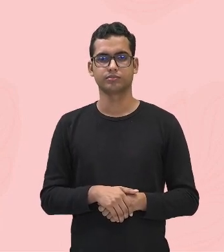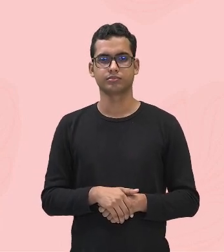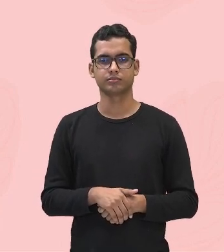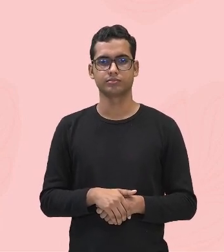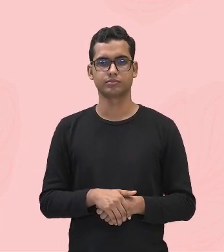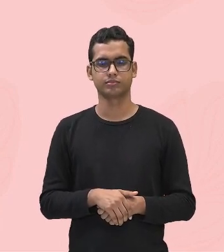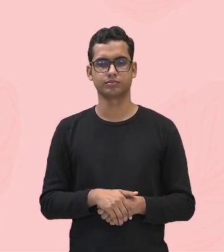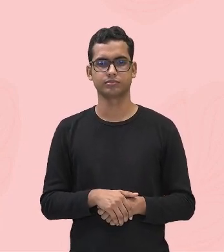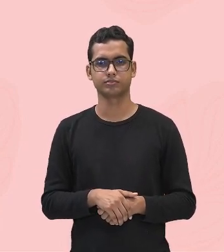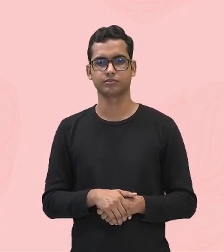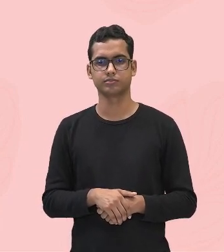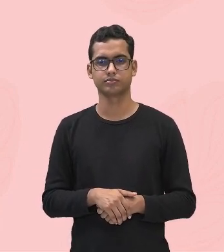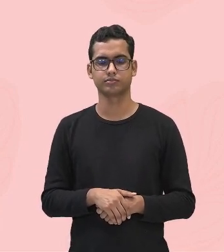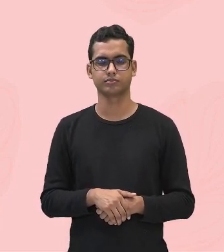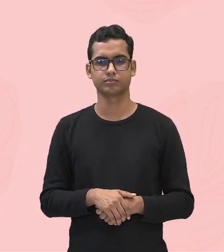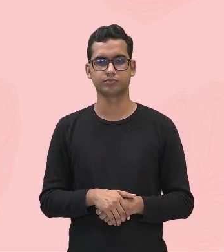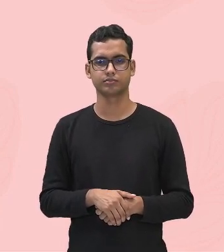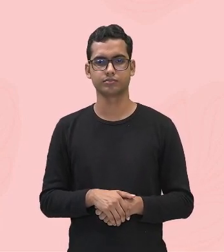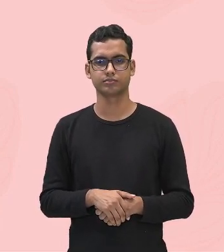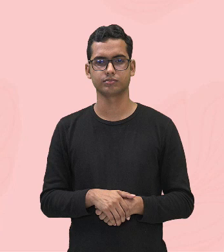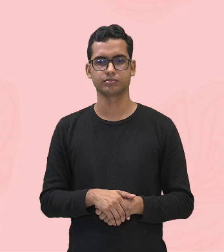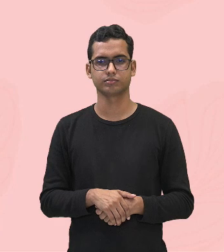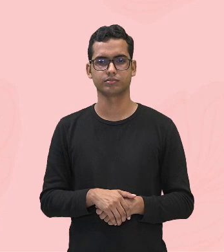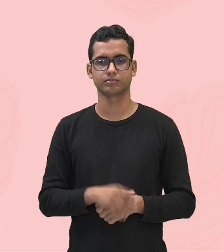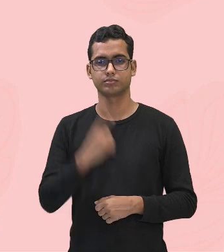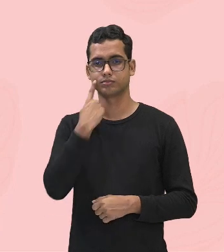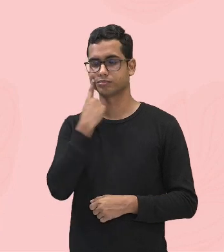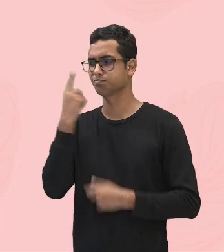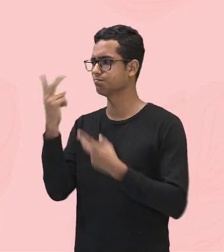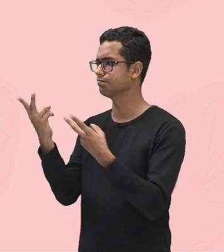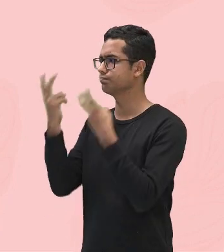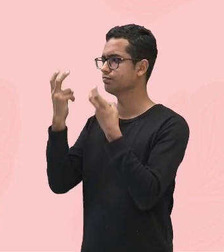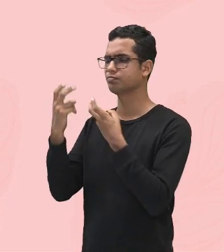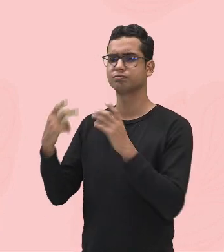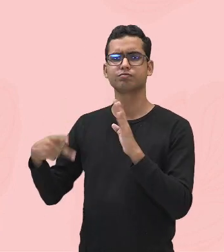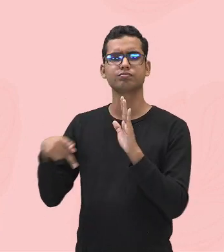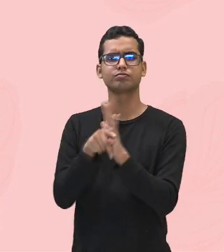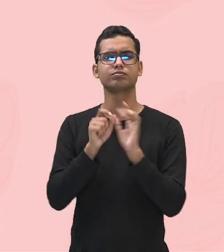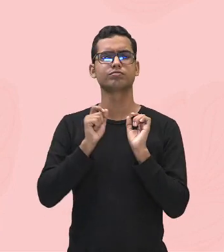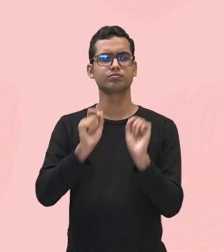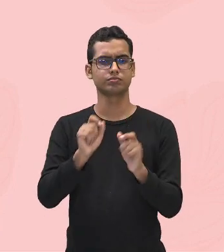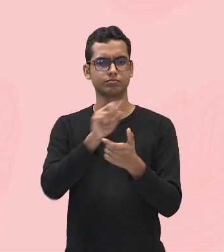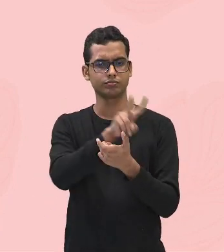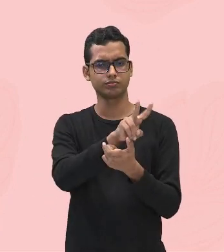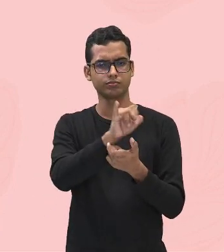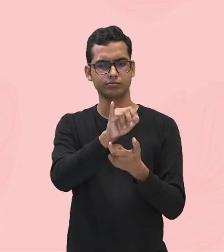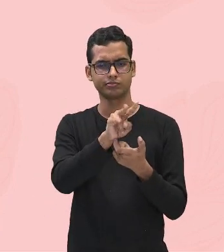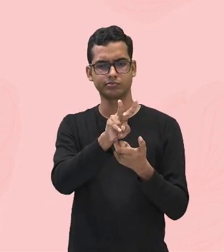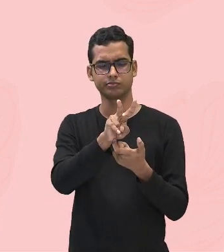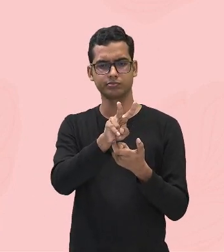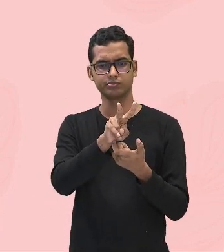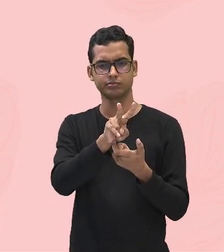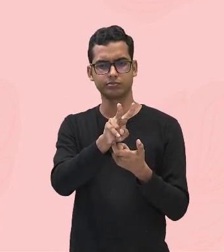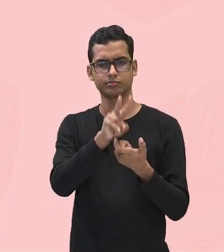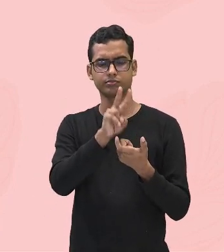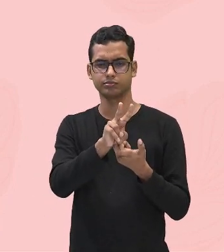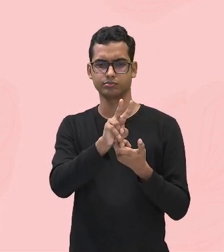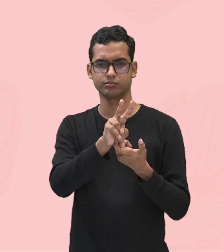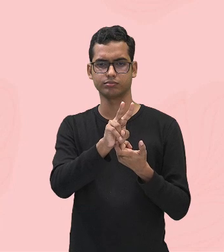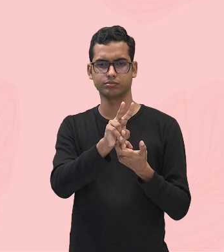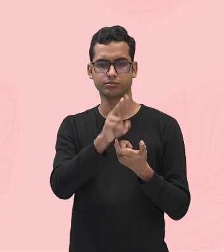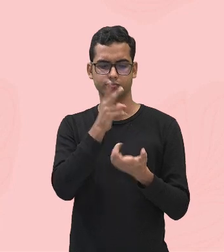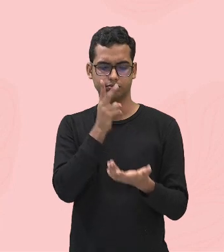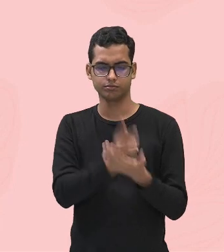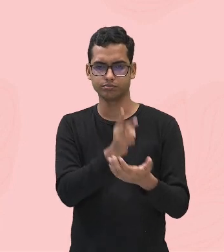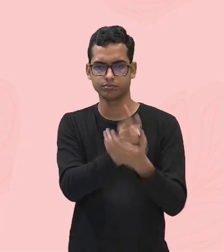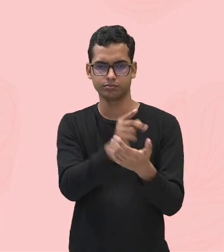é a nossa raiz. Observem que aqui a raiz se repete de forma